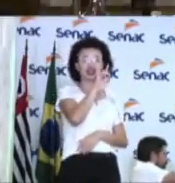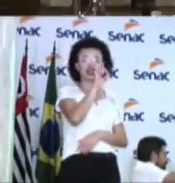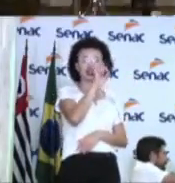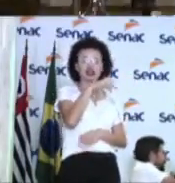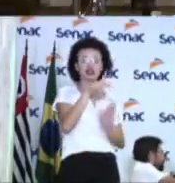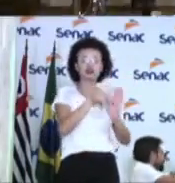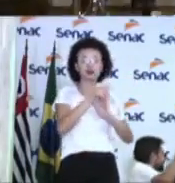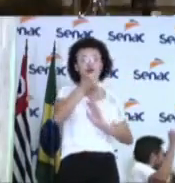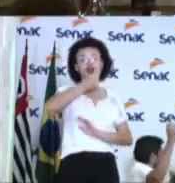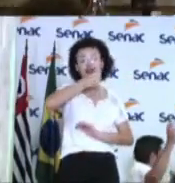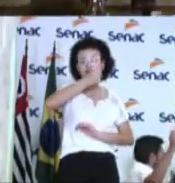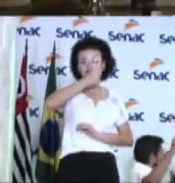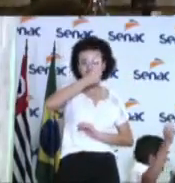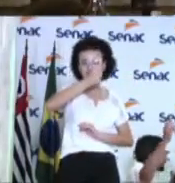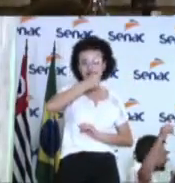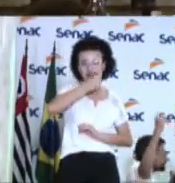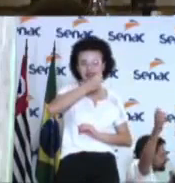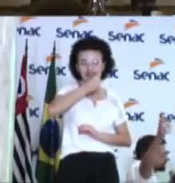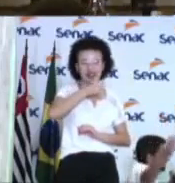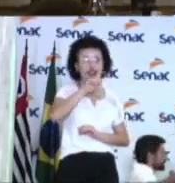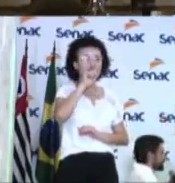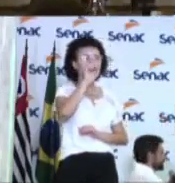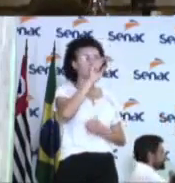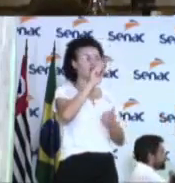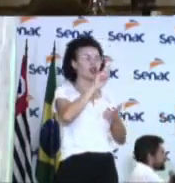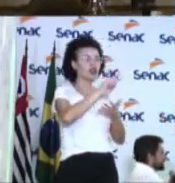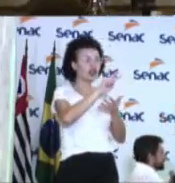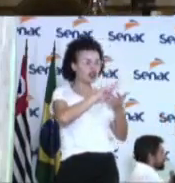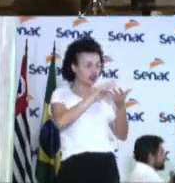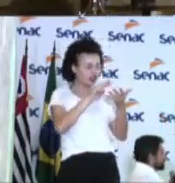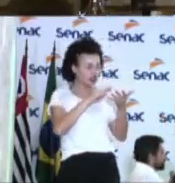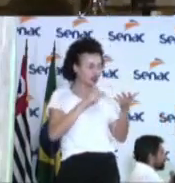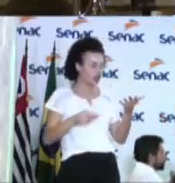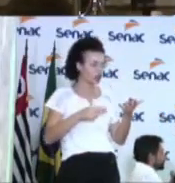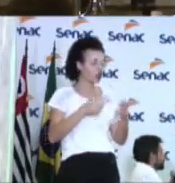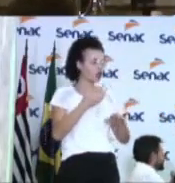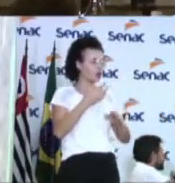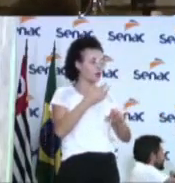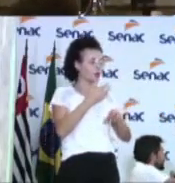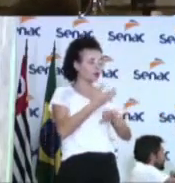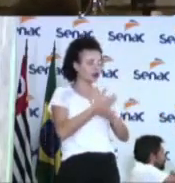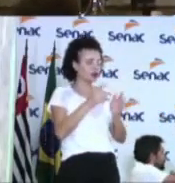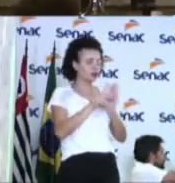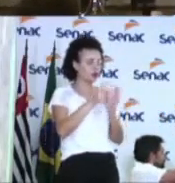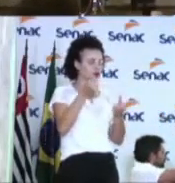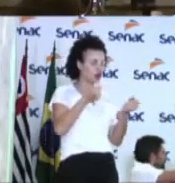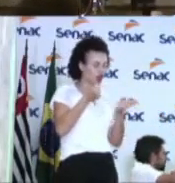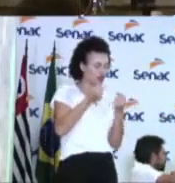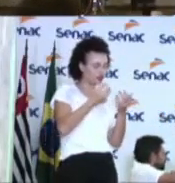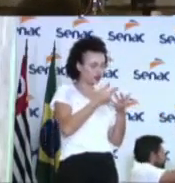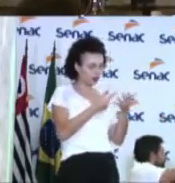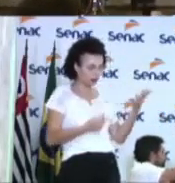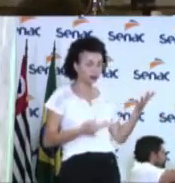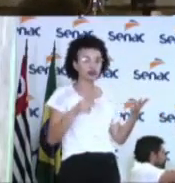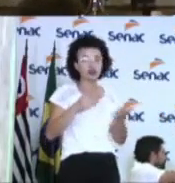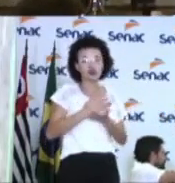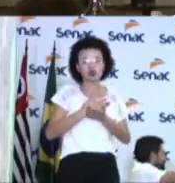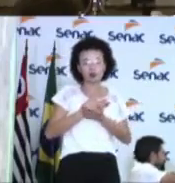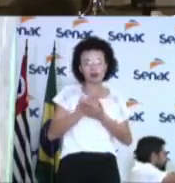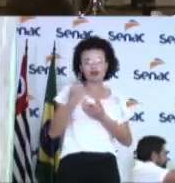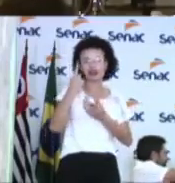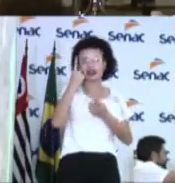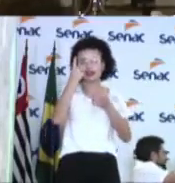ele é jornalista, então ele ia ter matéria dele em revista de automóvel. E aí você começa a criar todo o